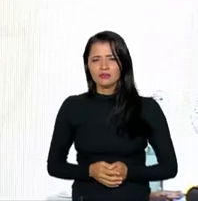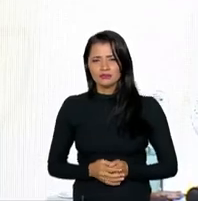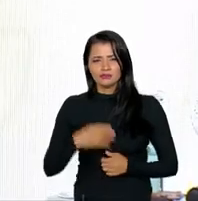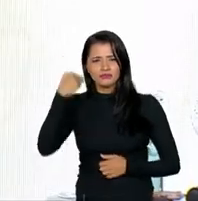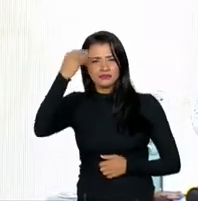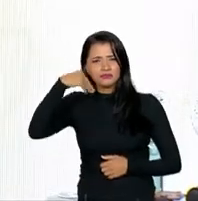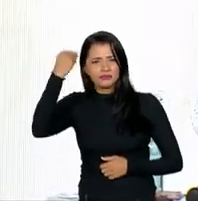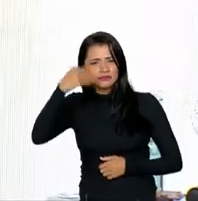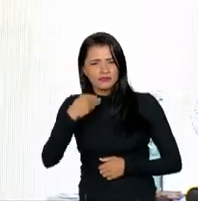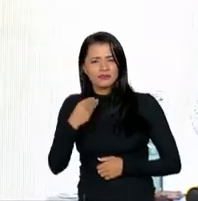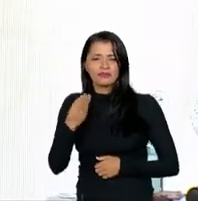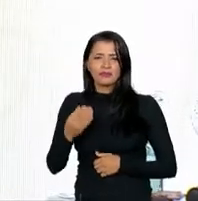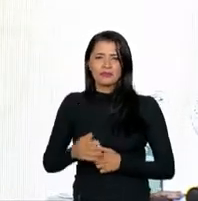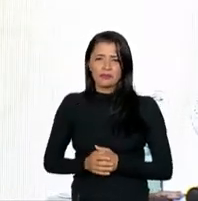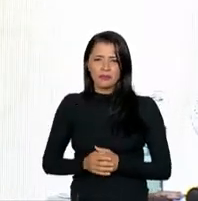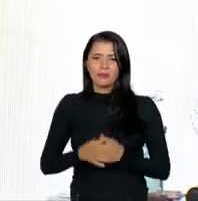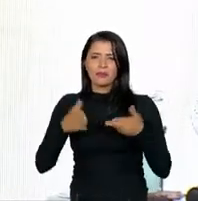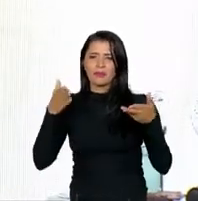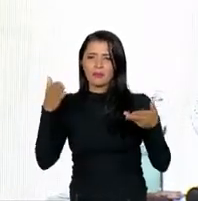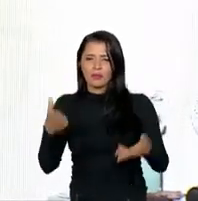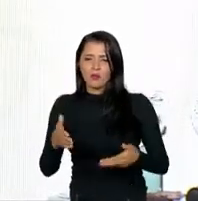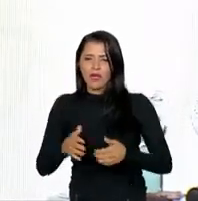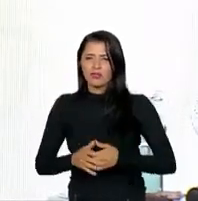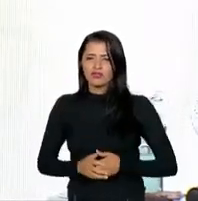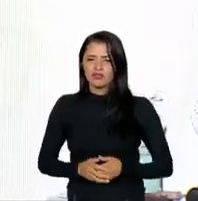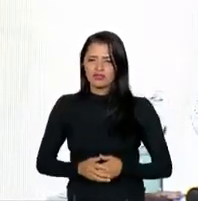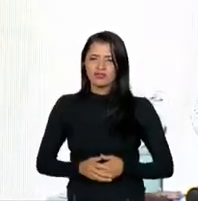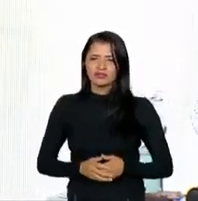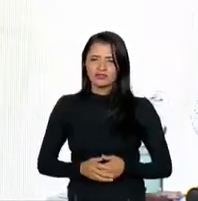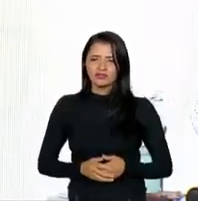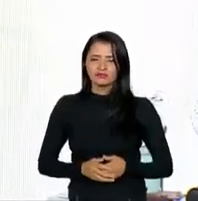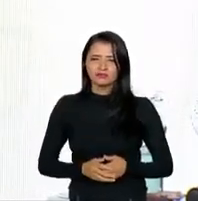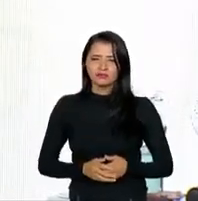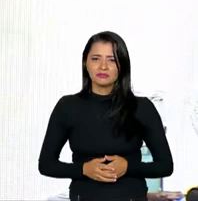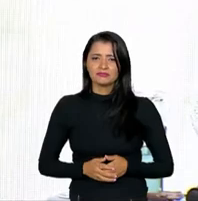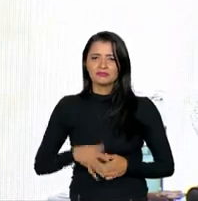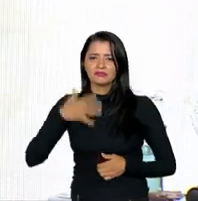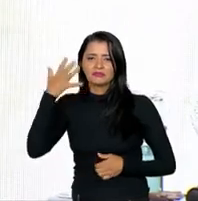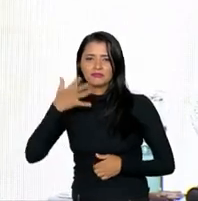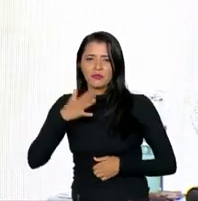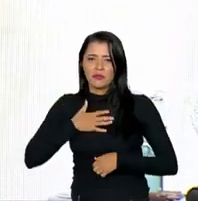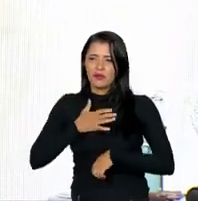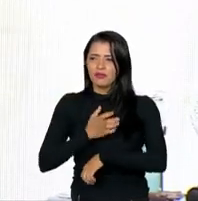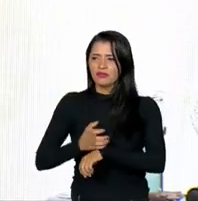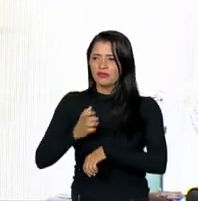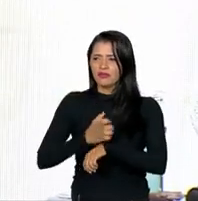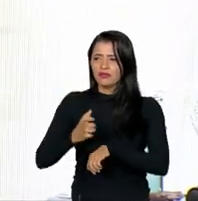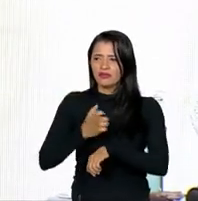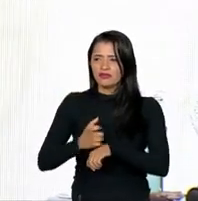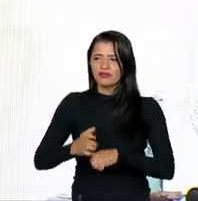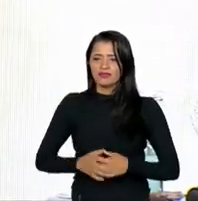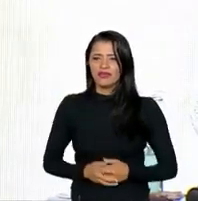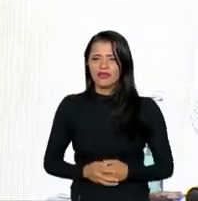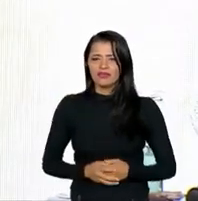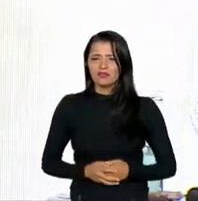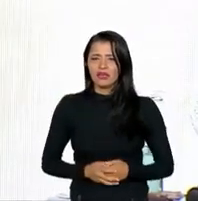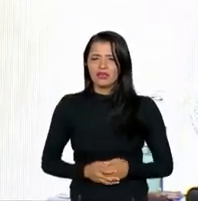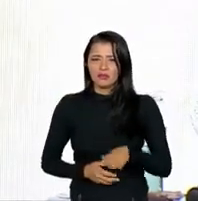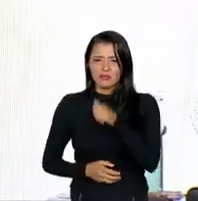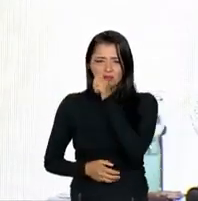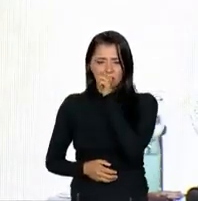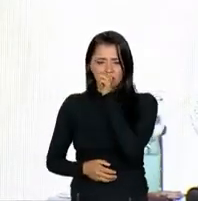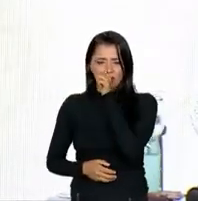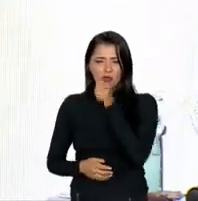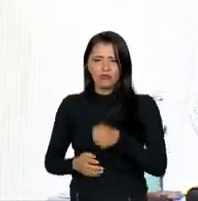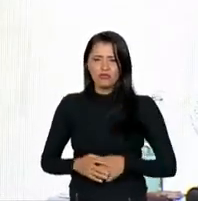estar naquele lugar e poder ser uma porta-voz, por exemplo, do meu estágio e levar para a minha professora, mas também estar na minha sala de